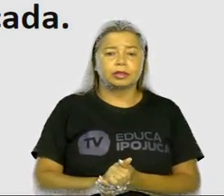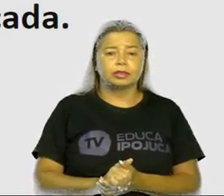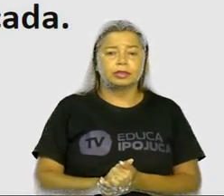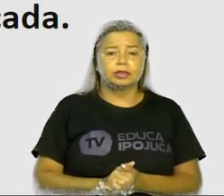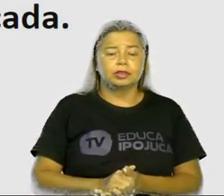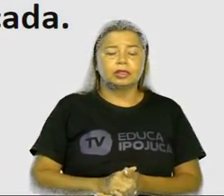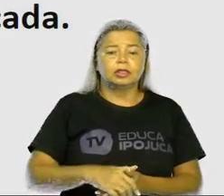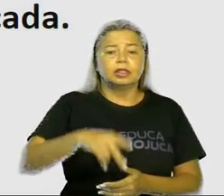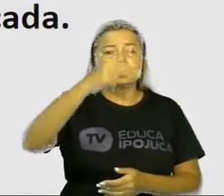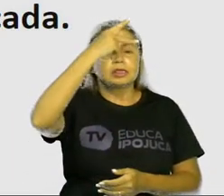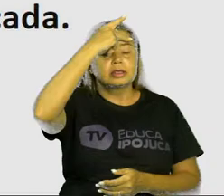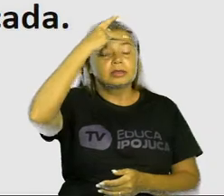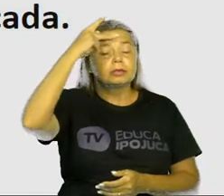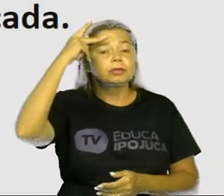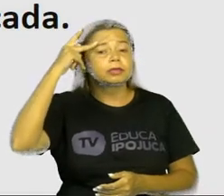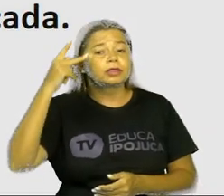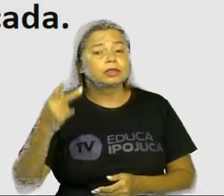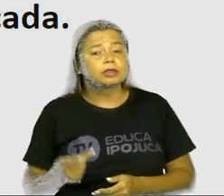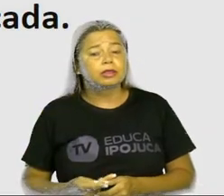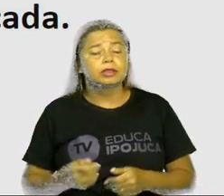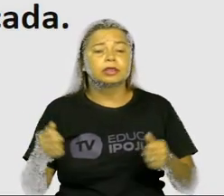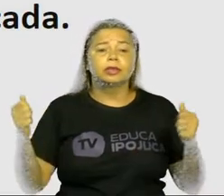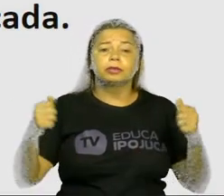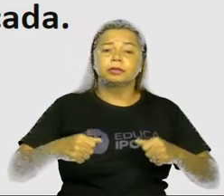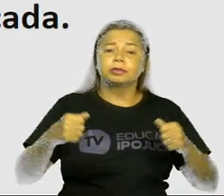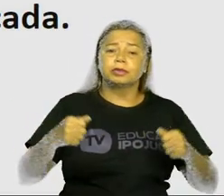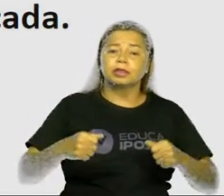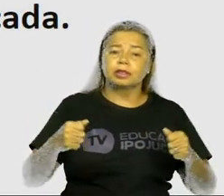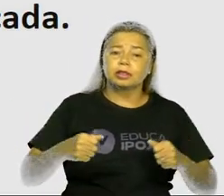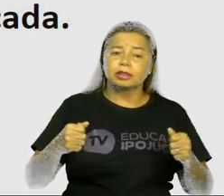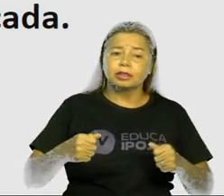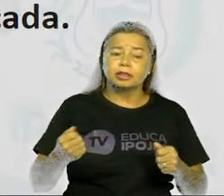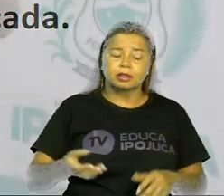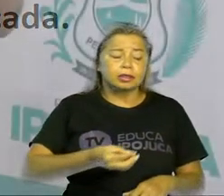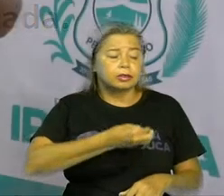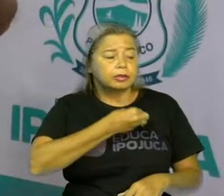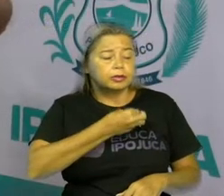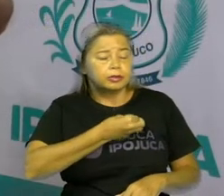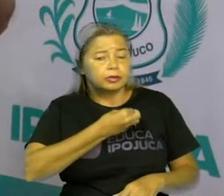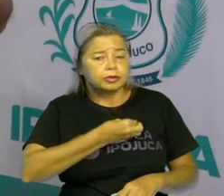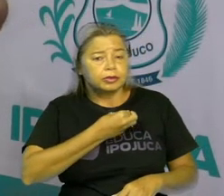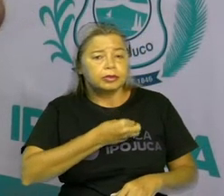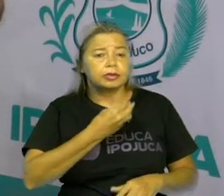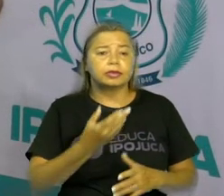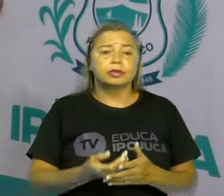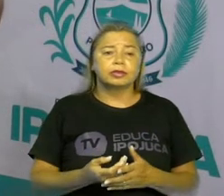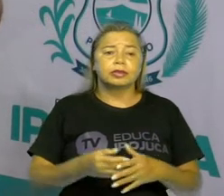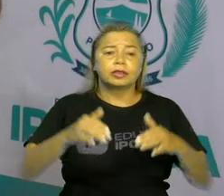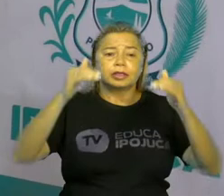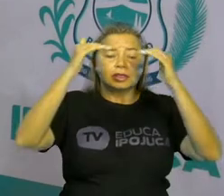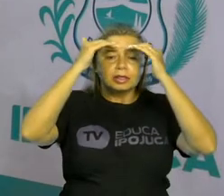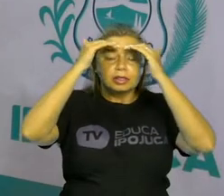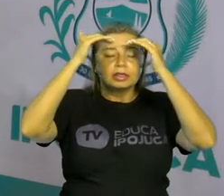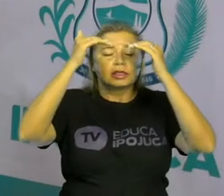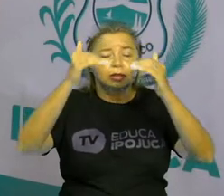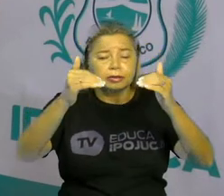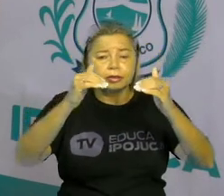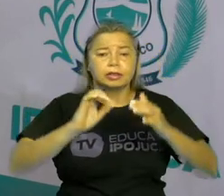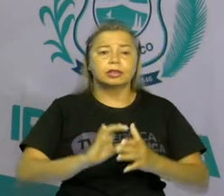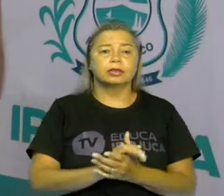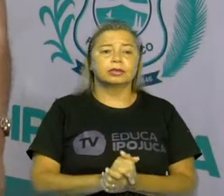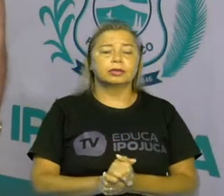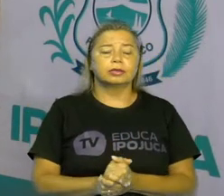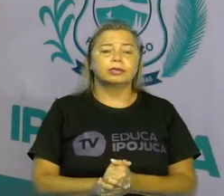conviver de forma o quê? De forma agradável, educada e respeitando um aos